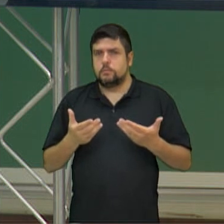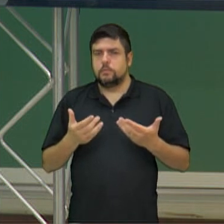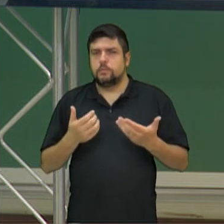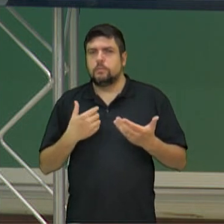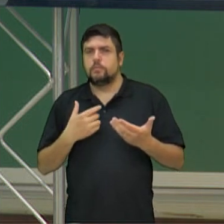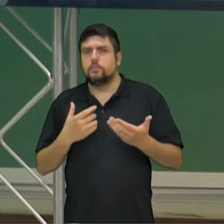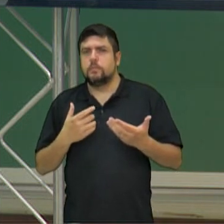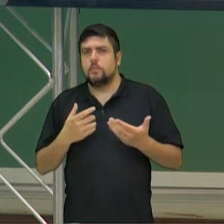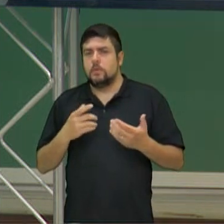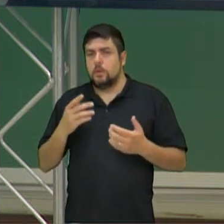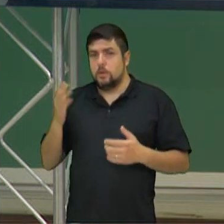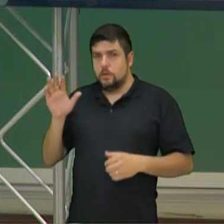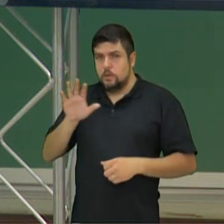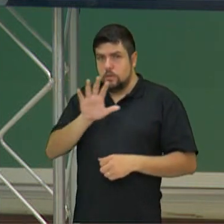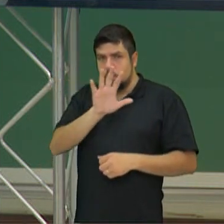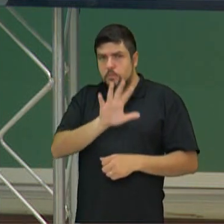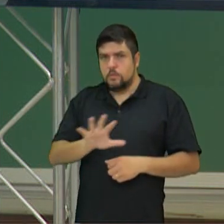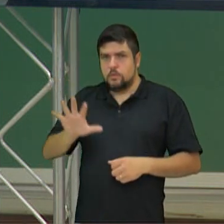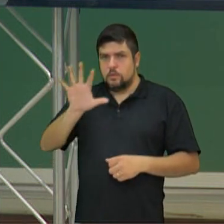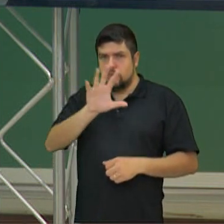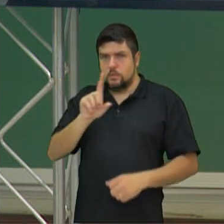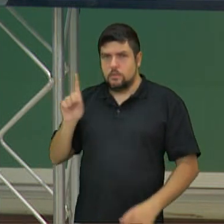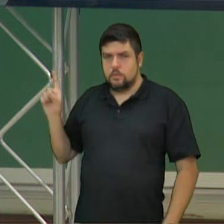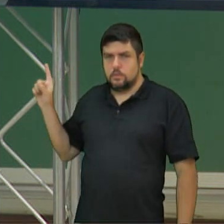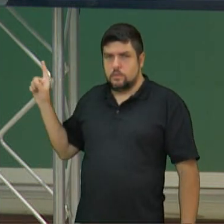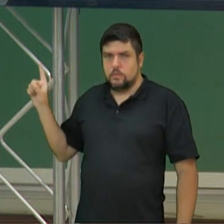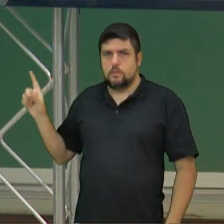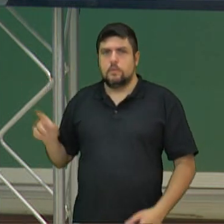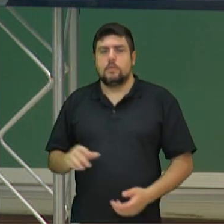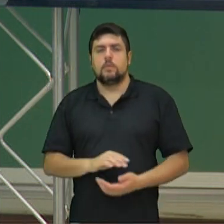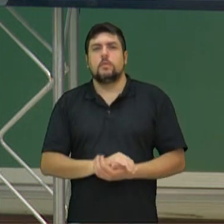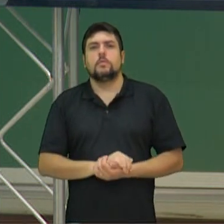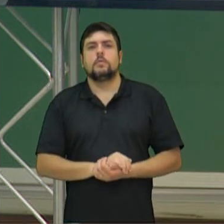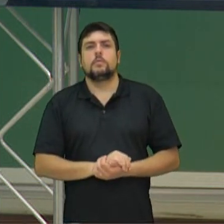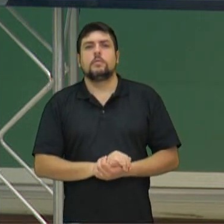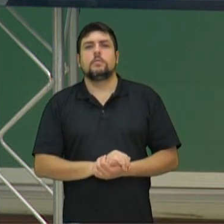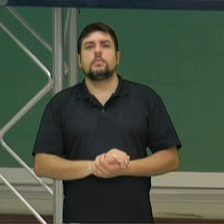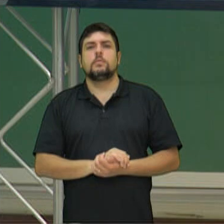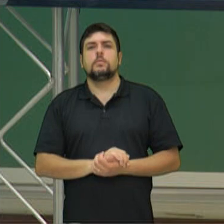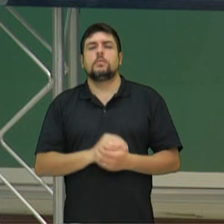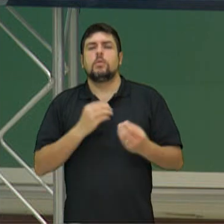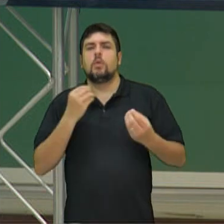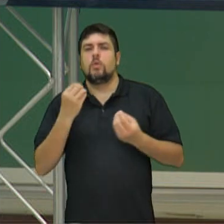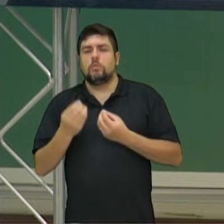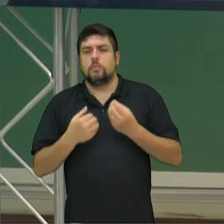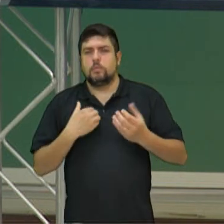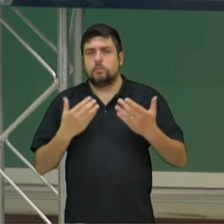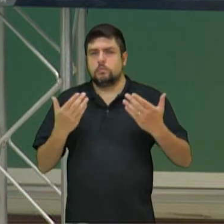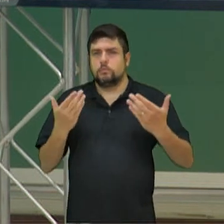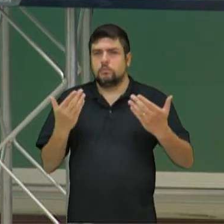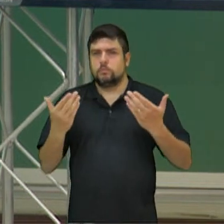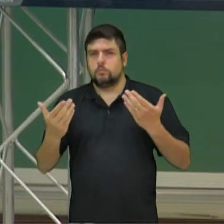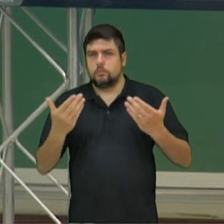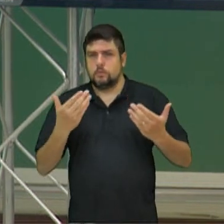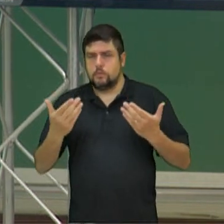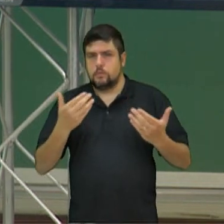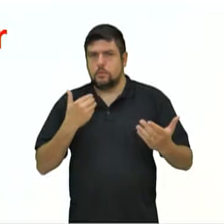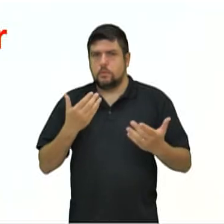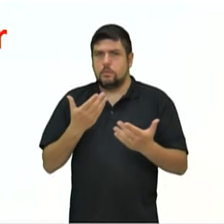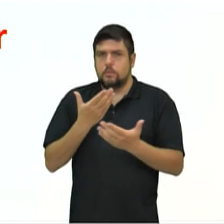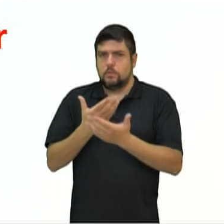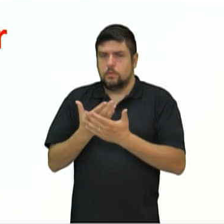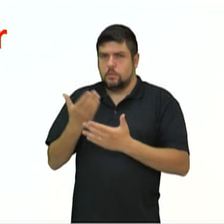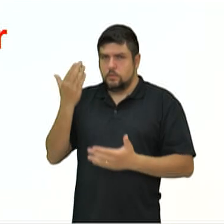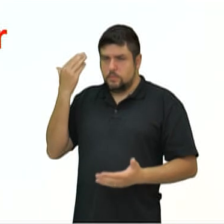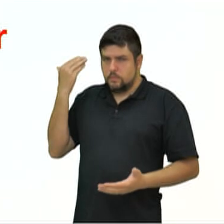junto com as citações, relembrar aqui alguma coisa que diz respeito aos comparativos que a gente conversou na aula anterior.